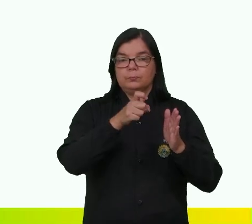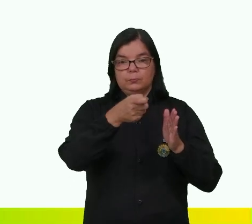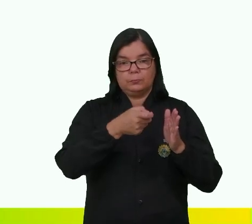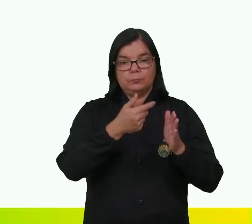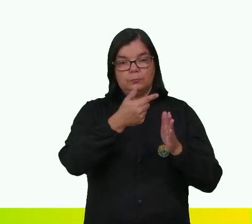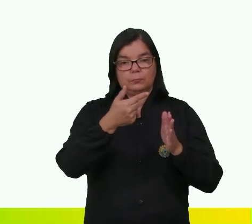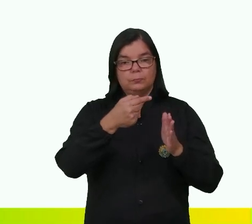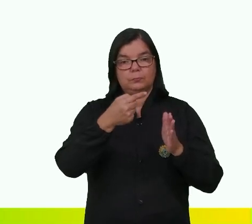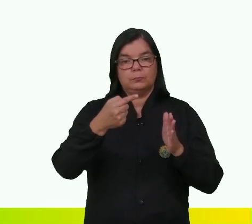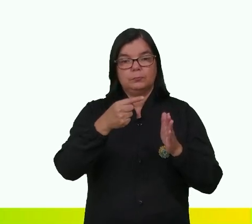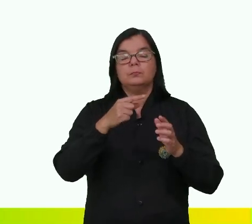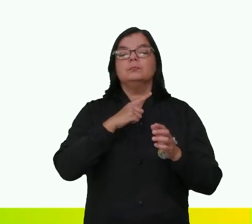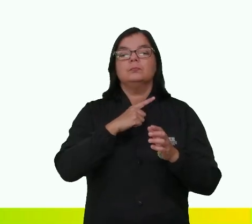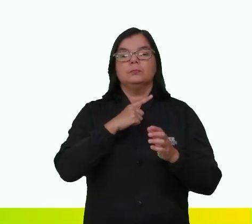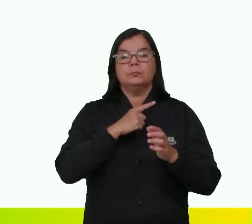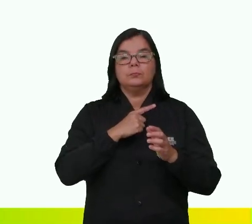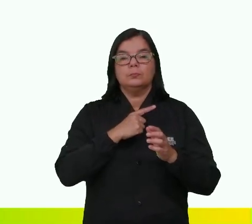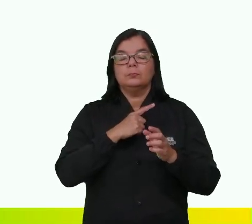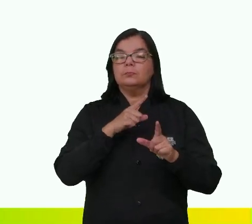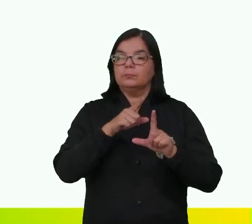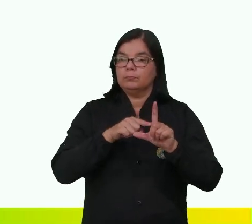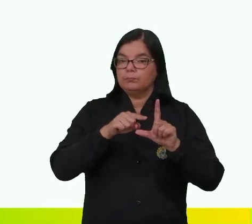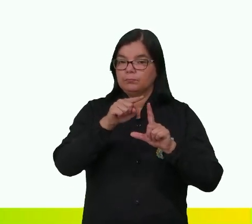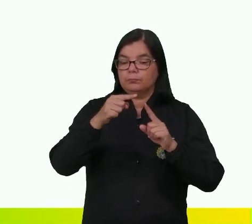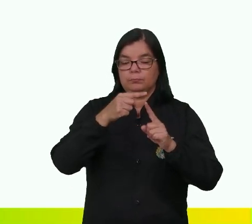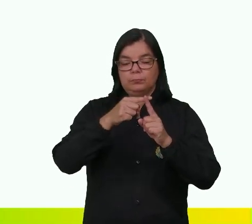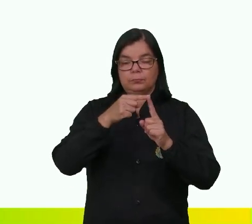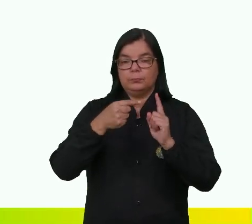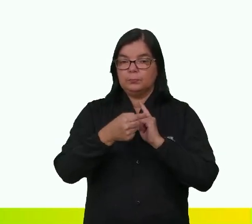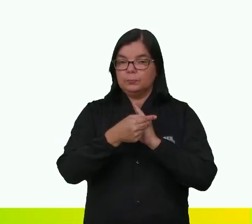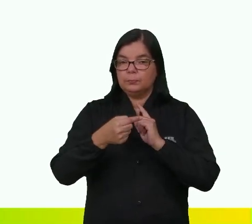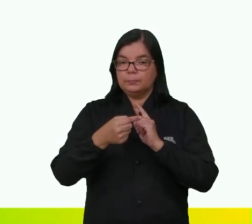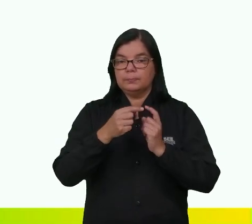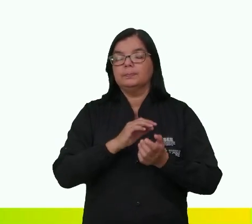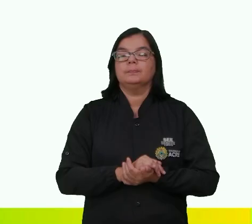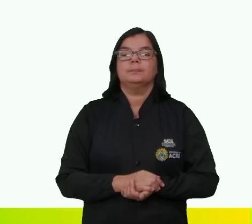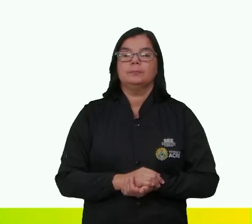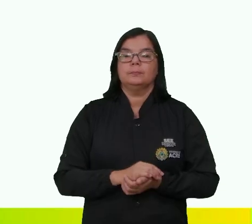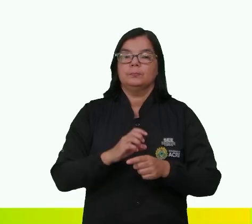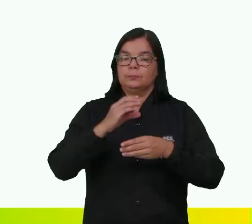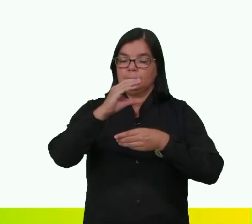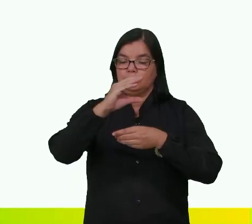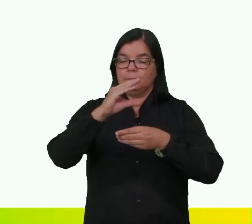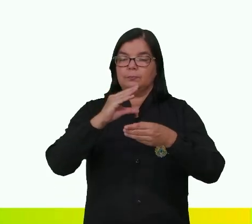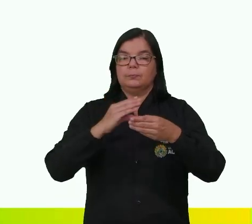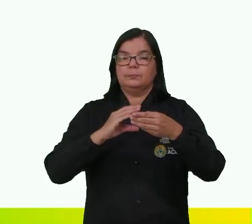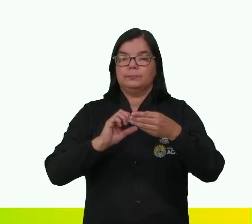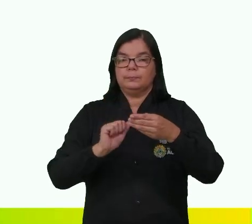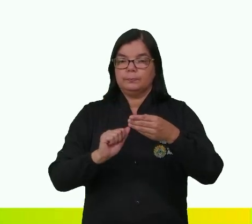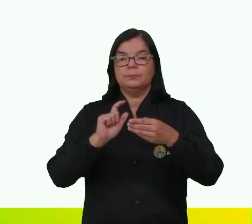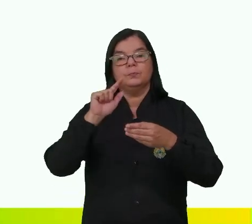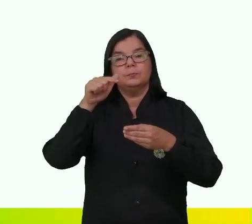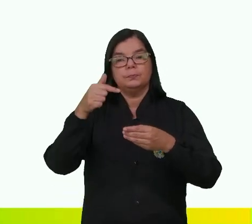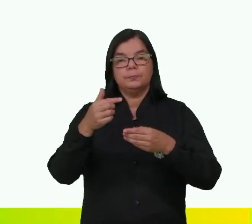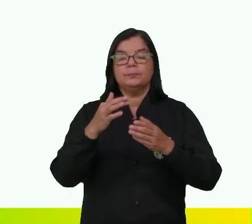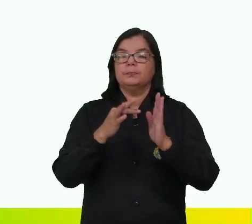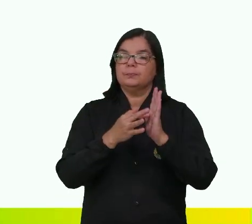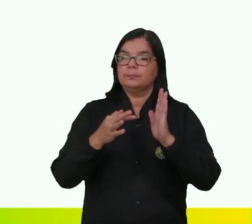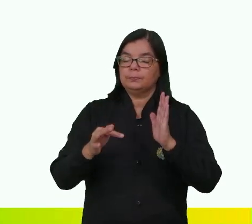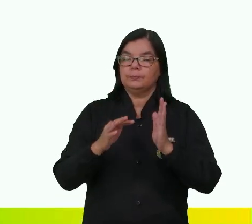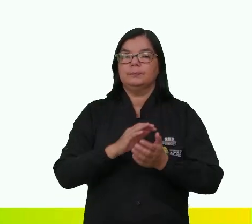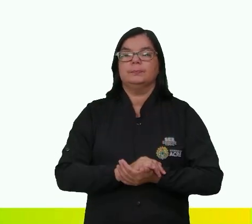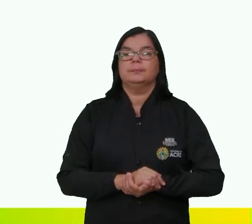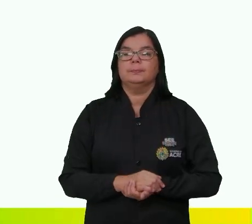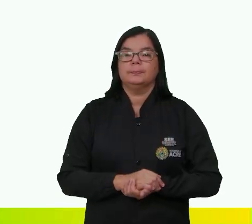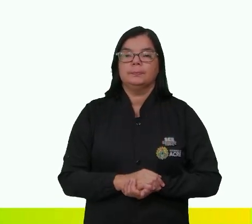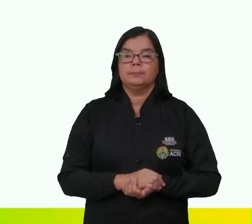e agora você extrai as raízes. Ok? Então você tem isso aqui, outra forma de resolver a equação